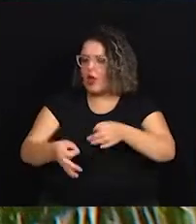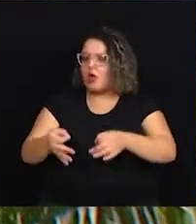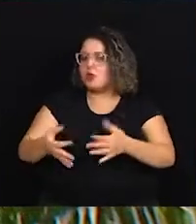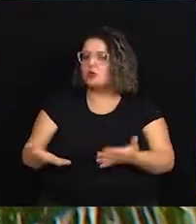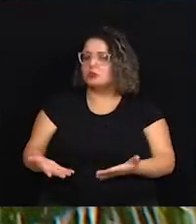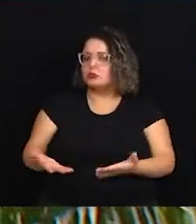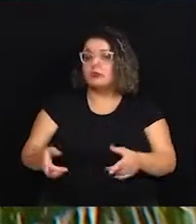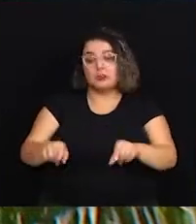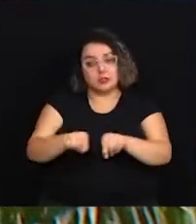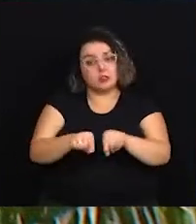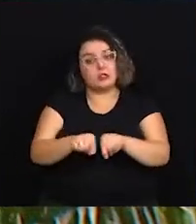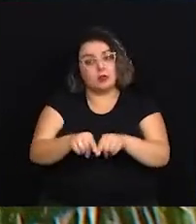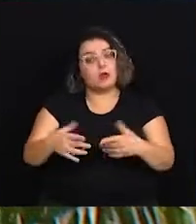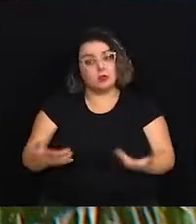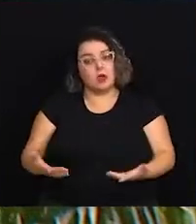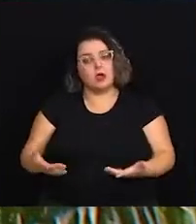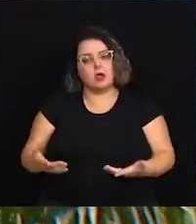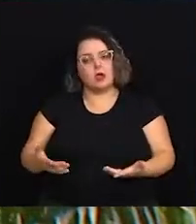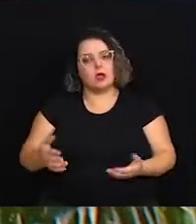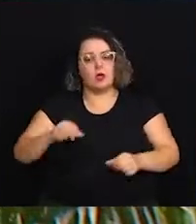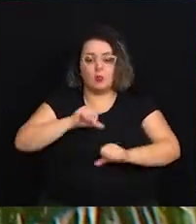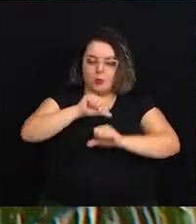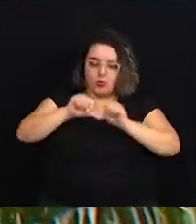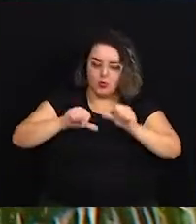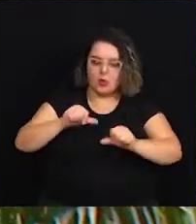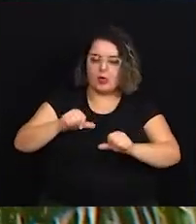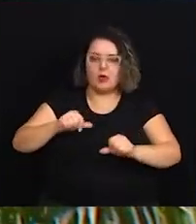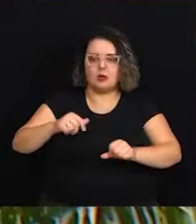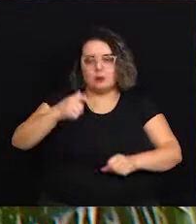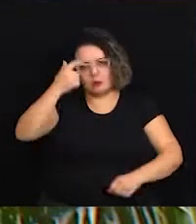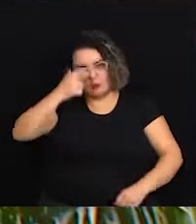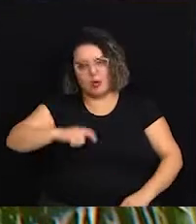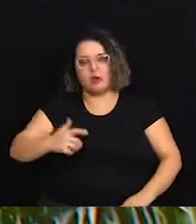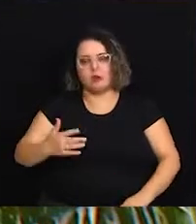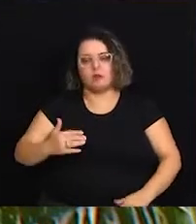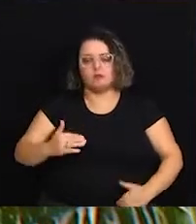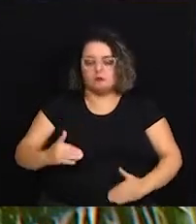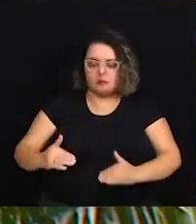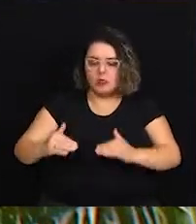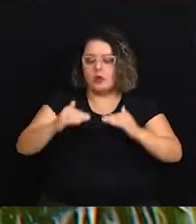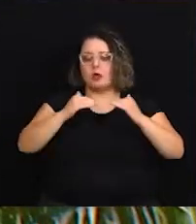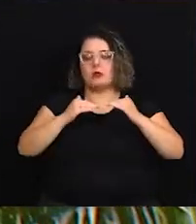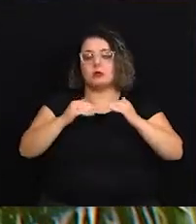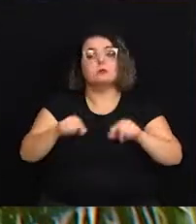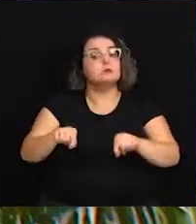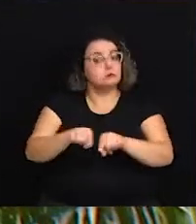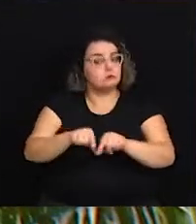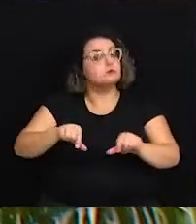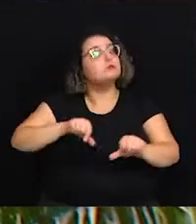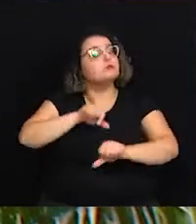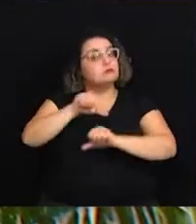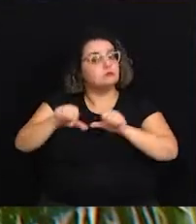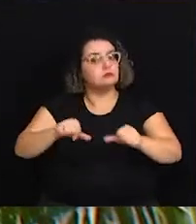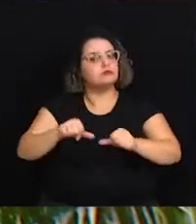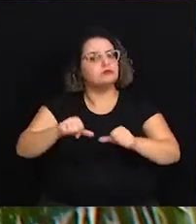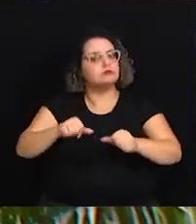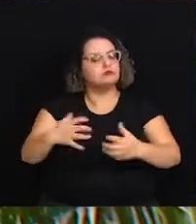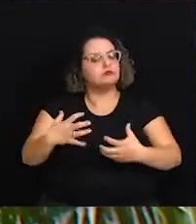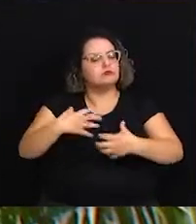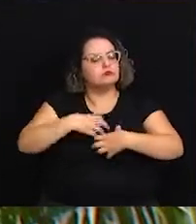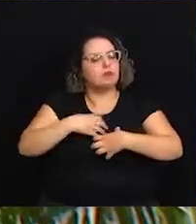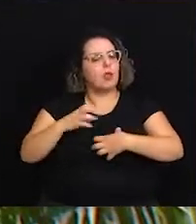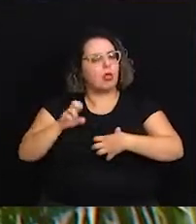ao mesmo tempo, traz mudança para o indivíduo, provocando equilíbrio e também mudança